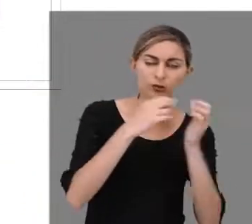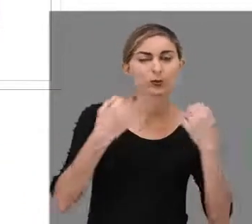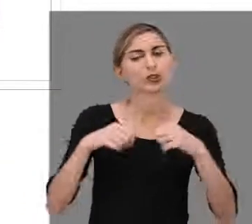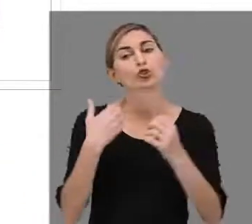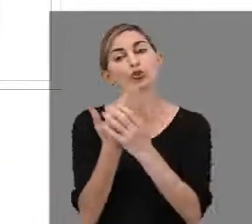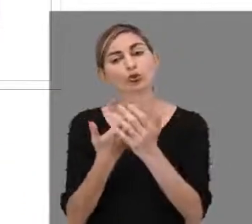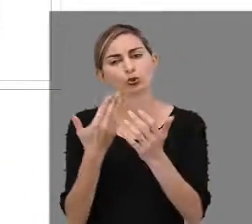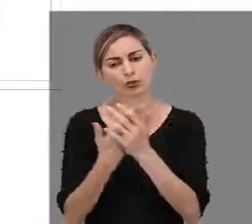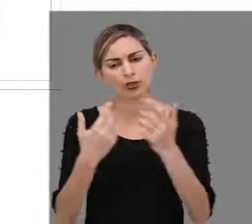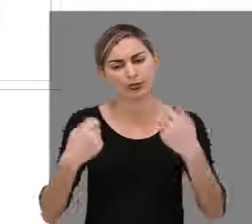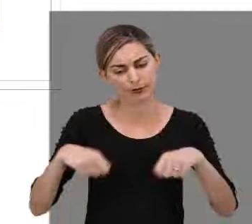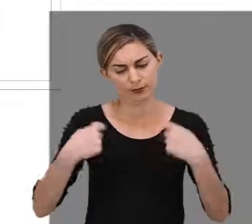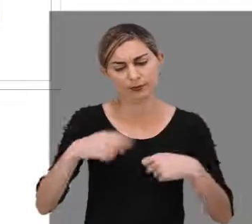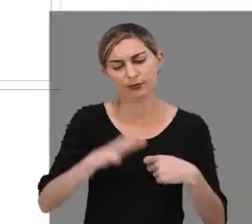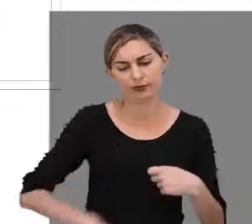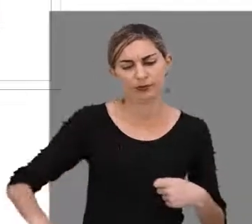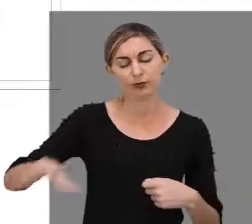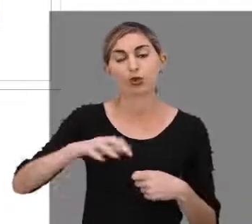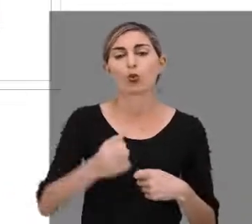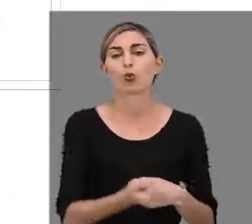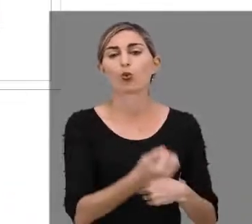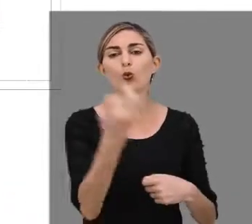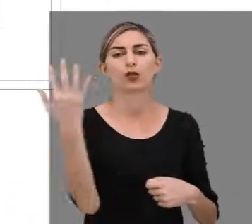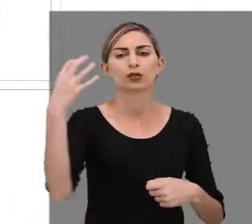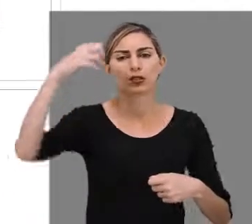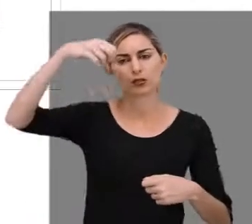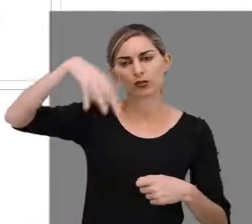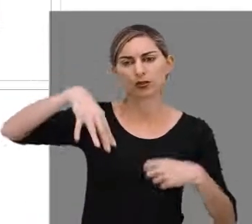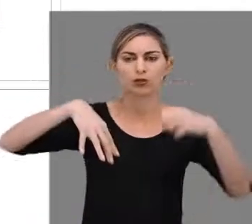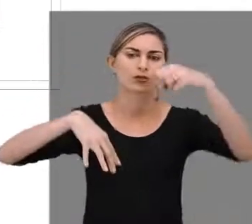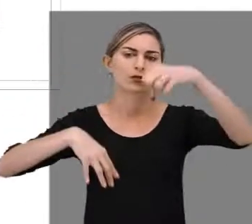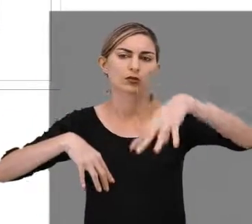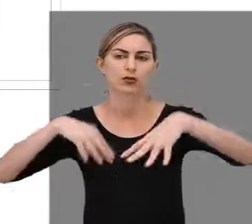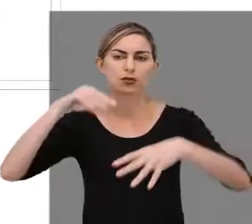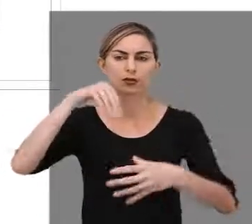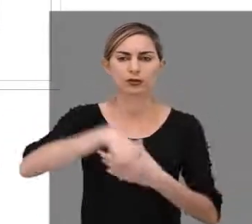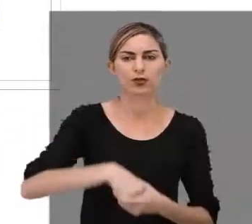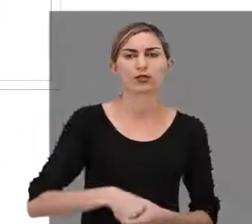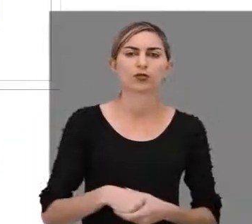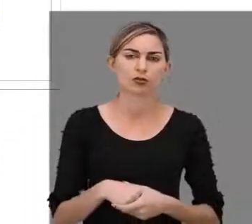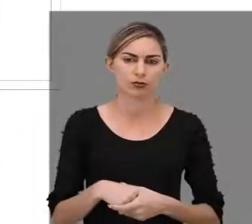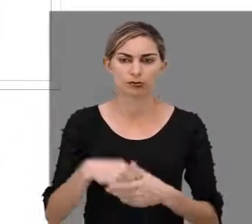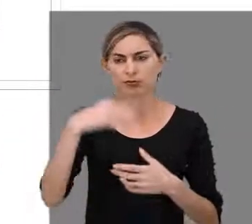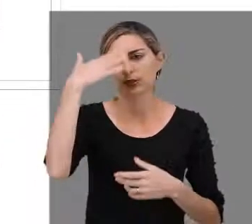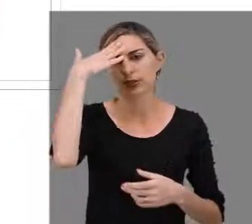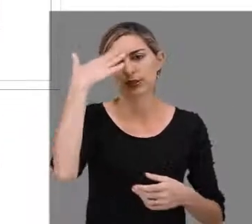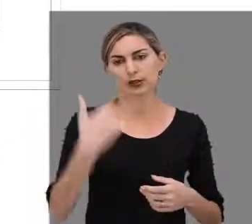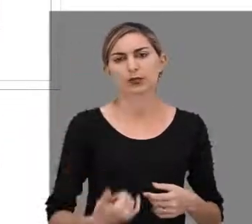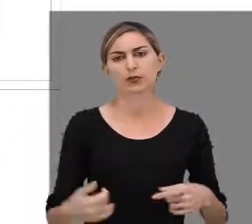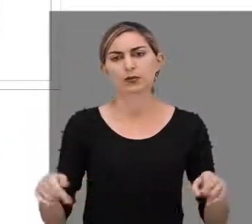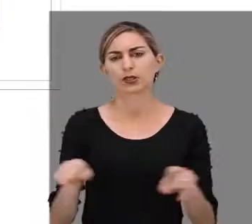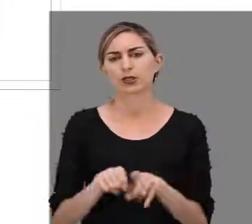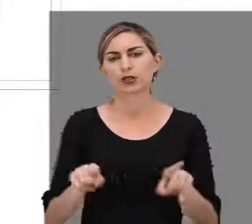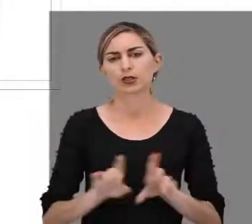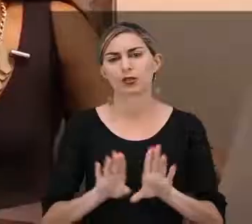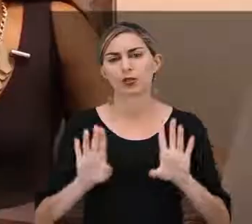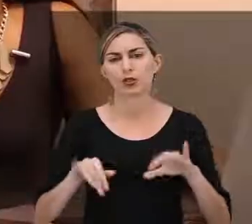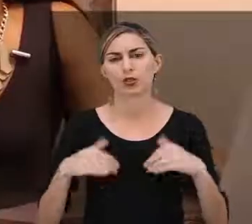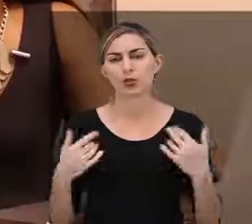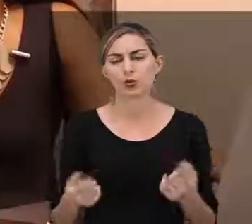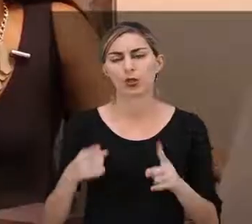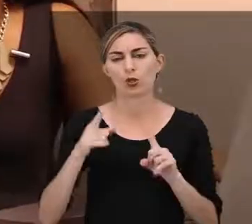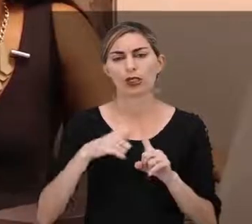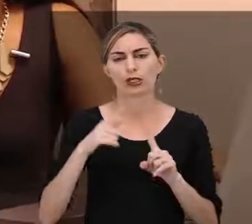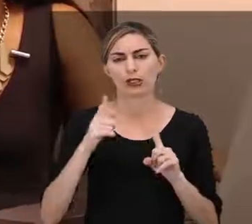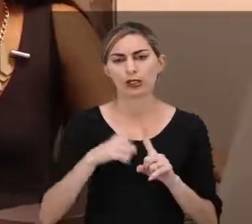daquele ambiente para a gente saber a quantidade de iluminação que a gente vai botar ali e saber também qual o tipo de luminária a